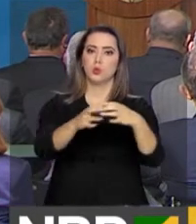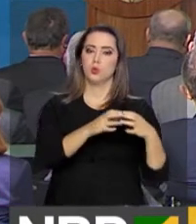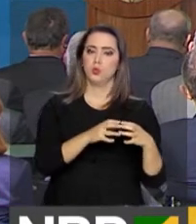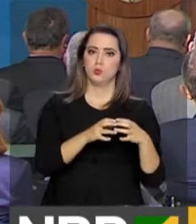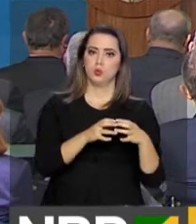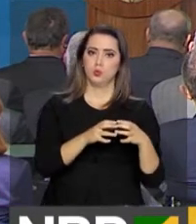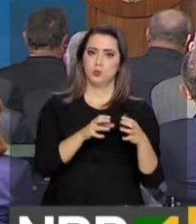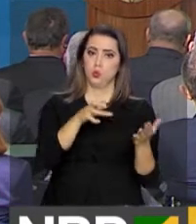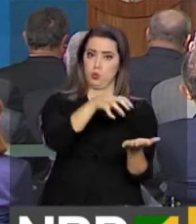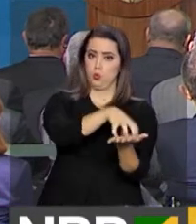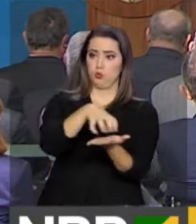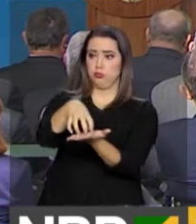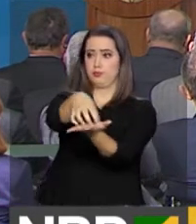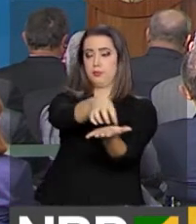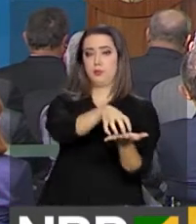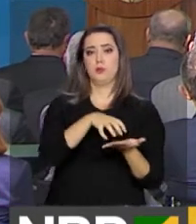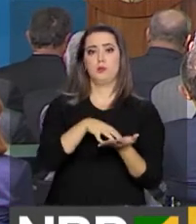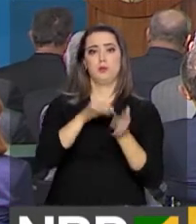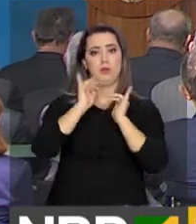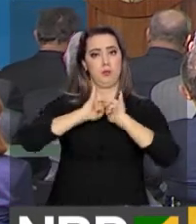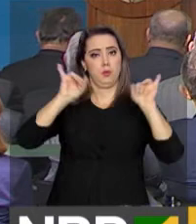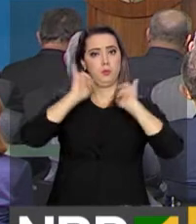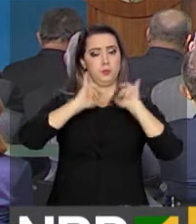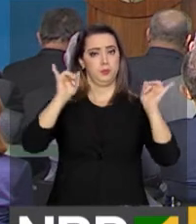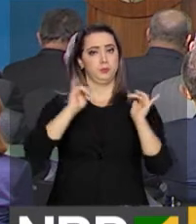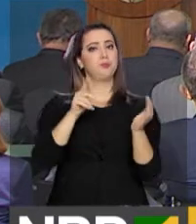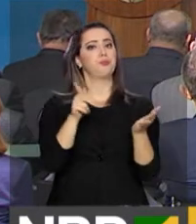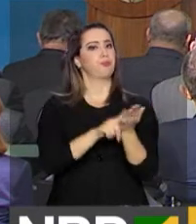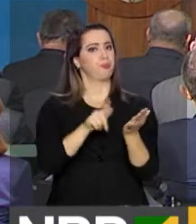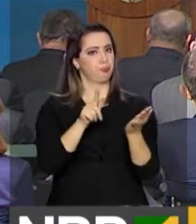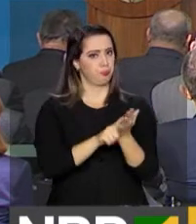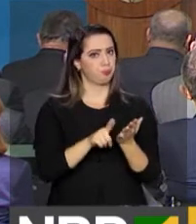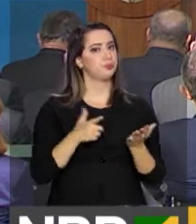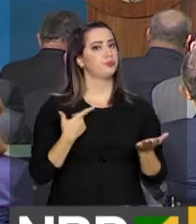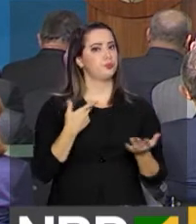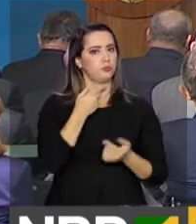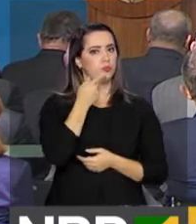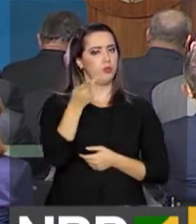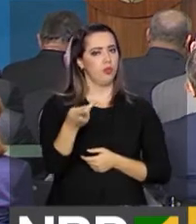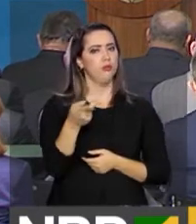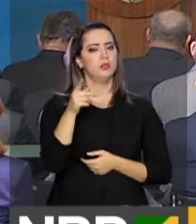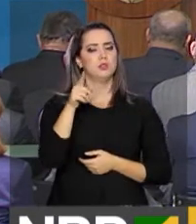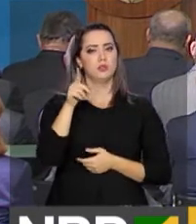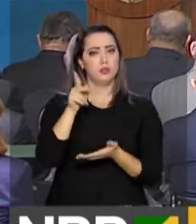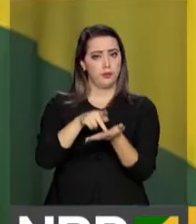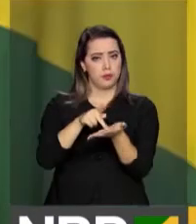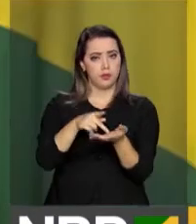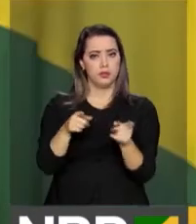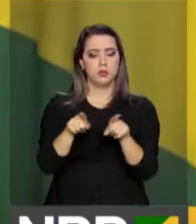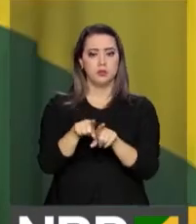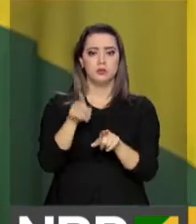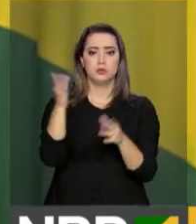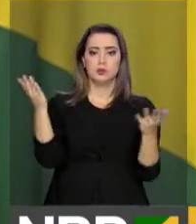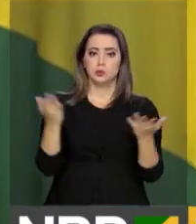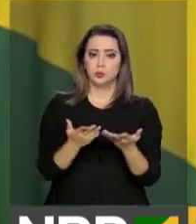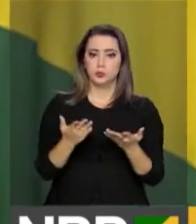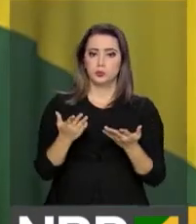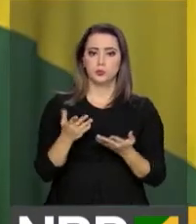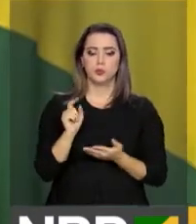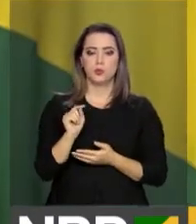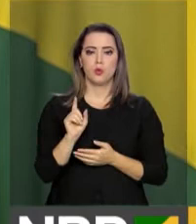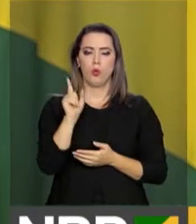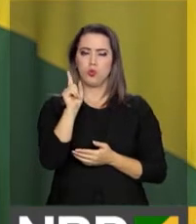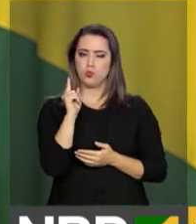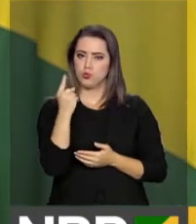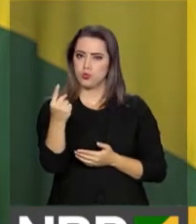que fazem publicações de jornais e sobre fazer em publicações ainda hoje um dos